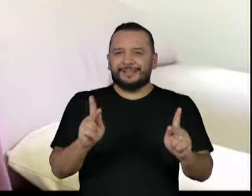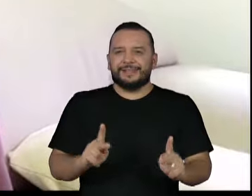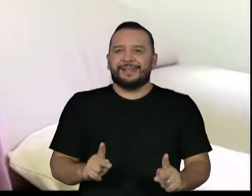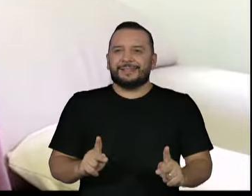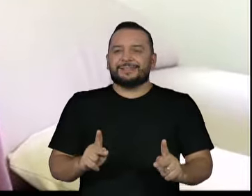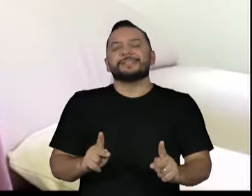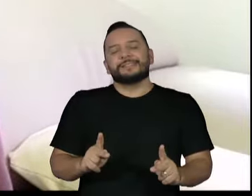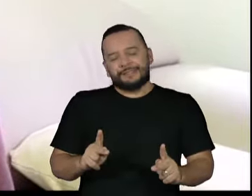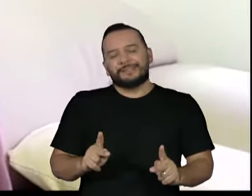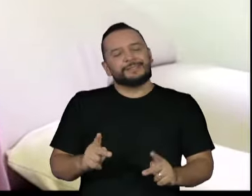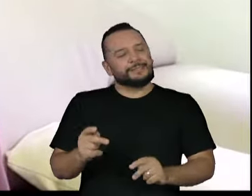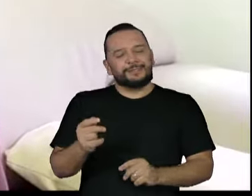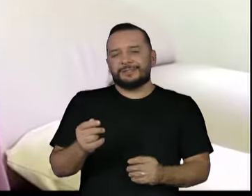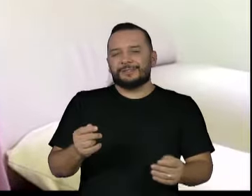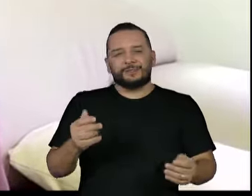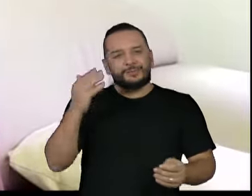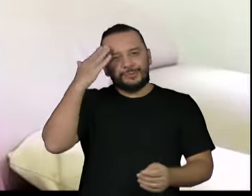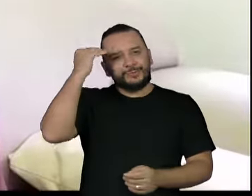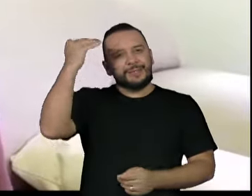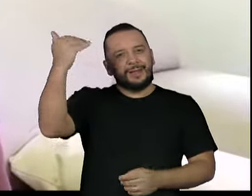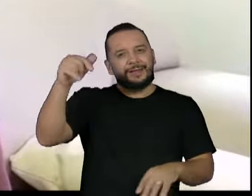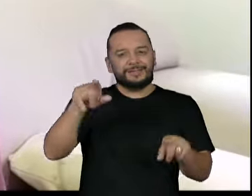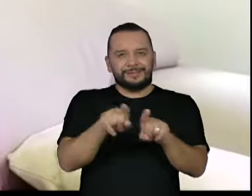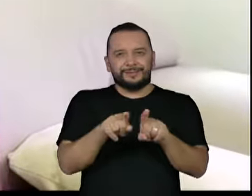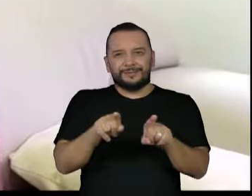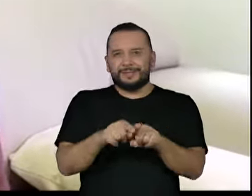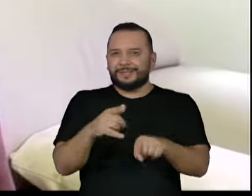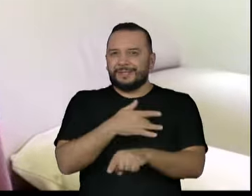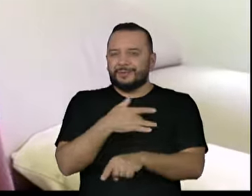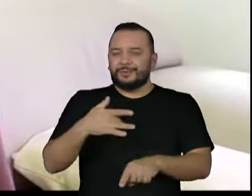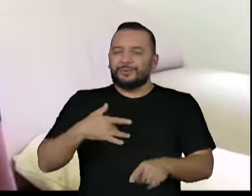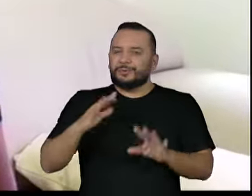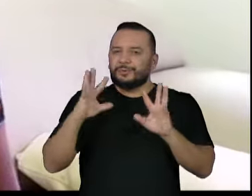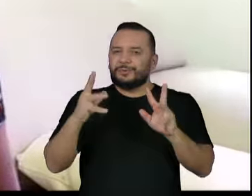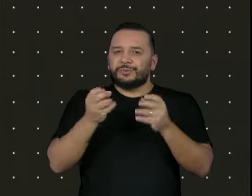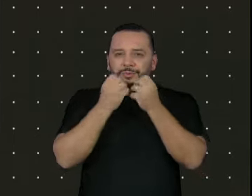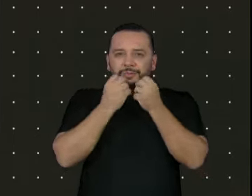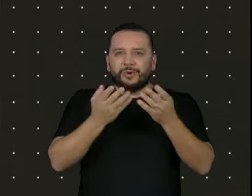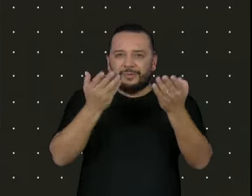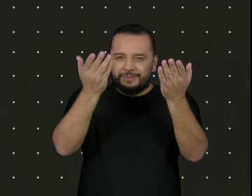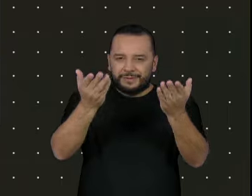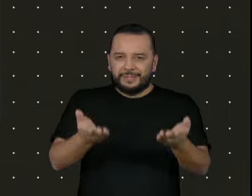muito sucesso e muita saúde, tudo de bom que você merece.